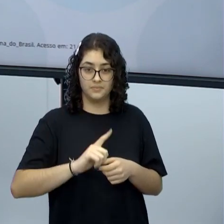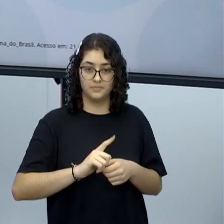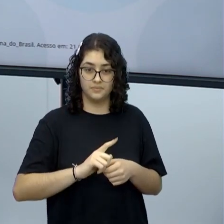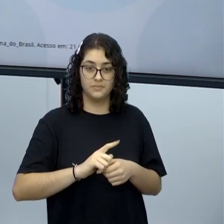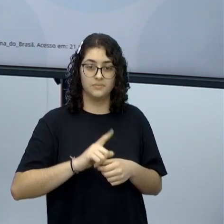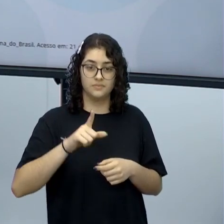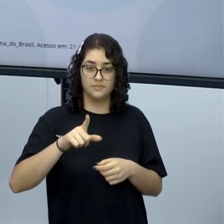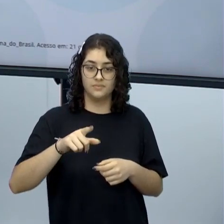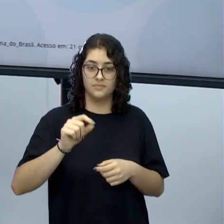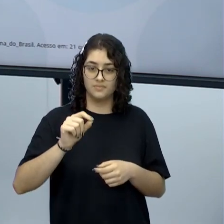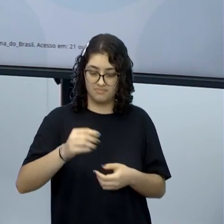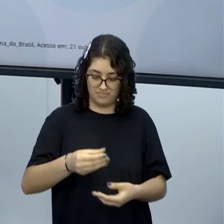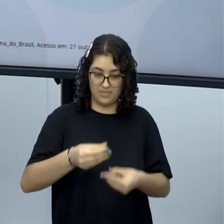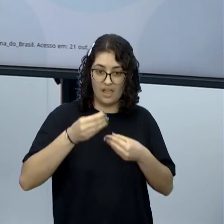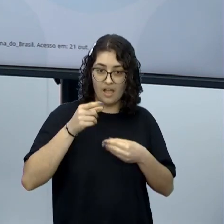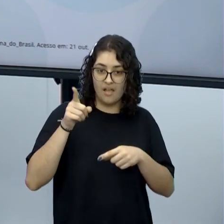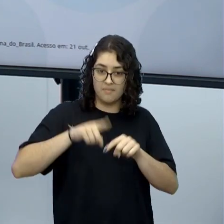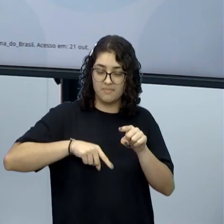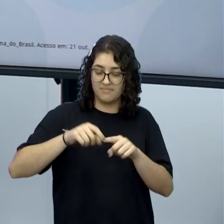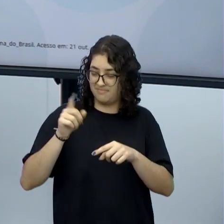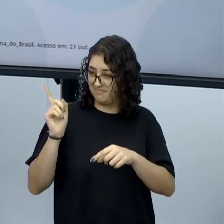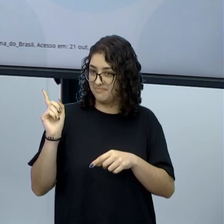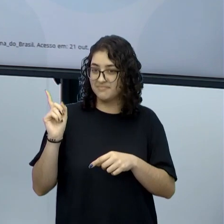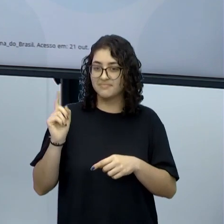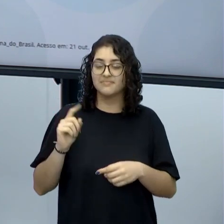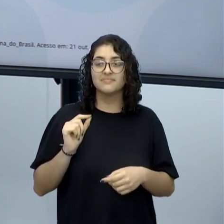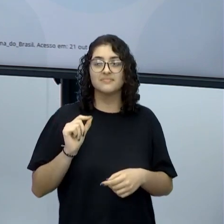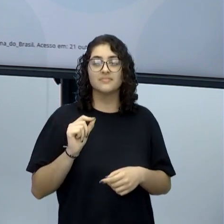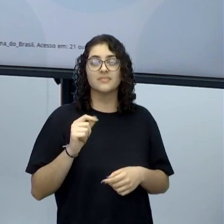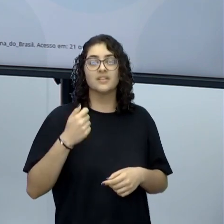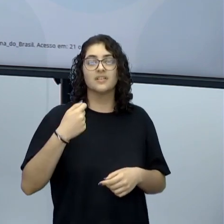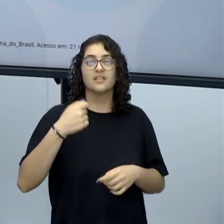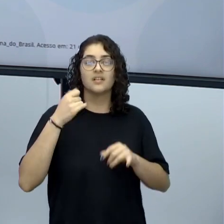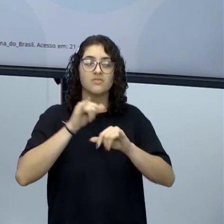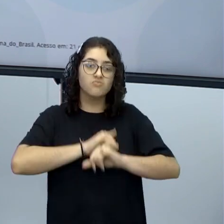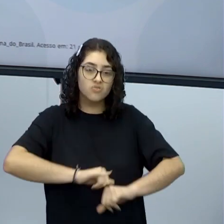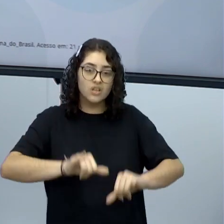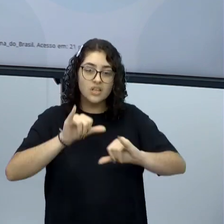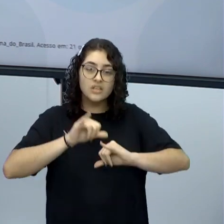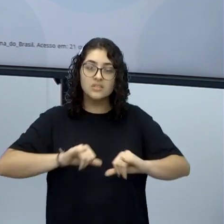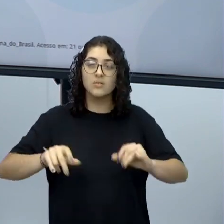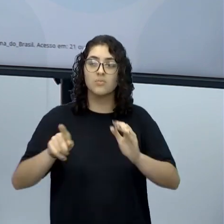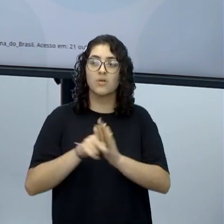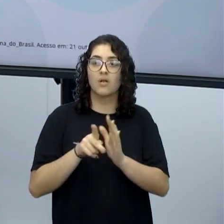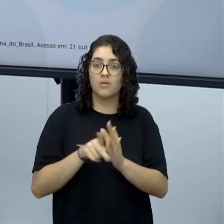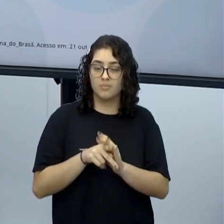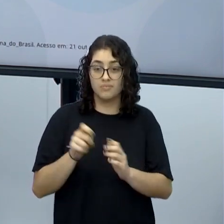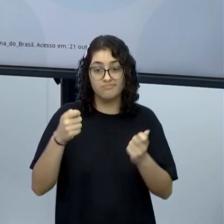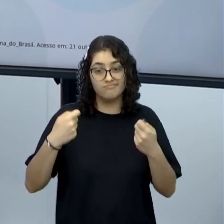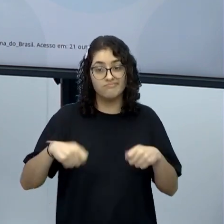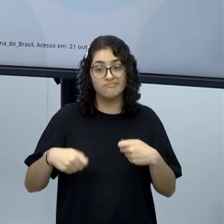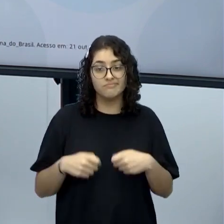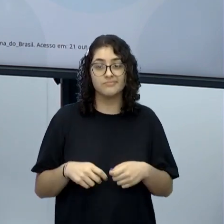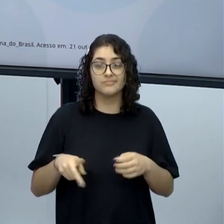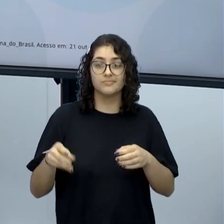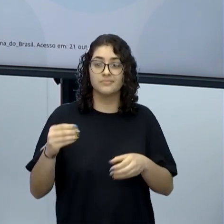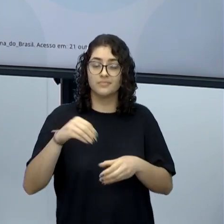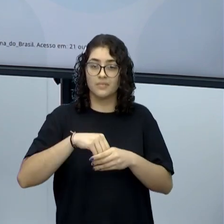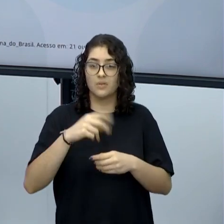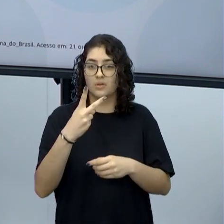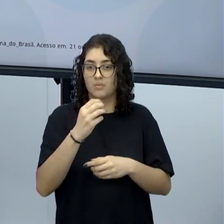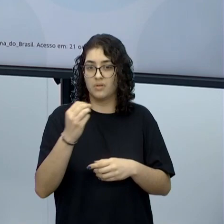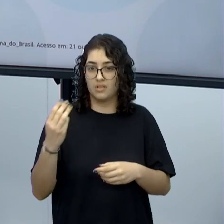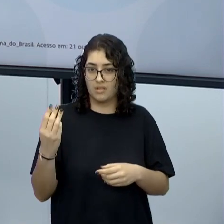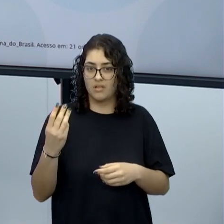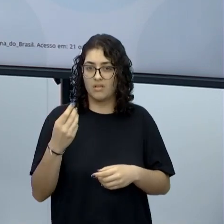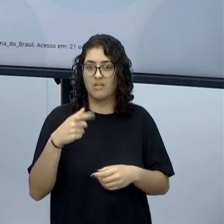aqui, a gente precisa de divulgação, precisa de uma indústria, precisa... E aí, entre 92 e 2003,